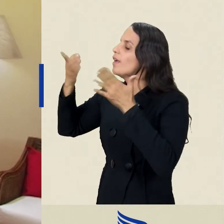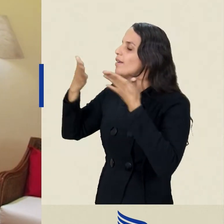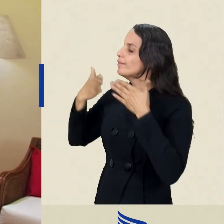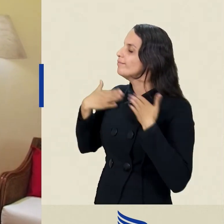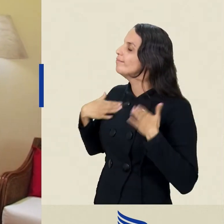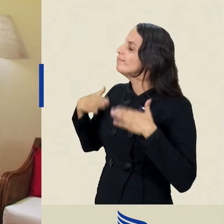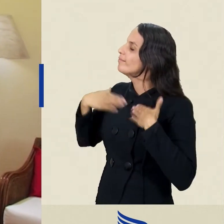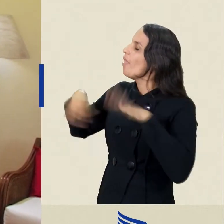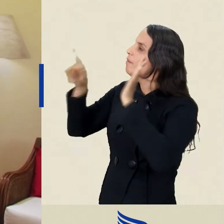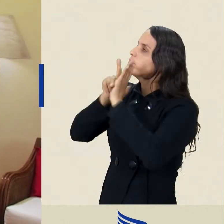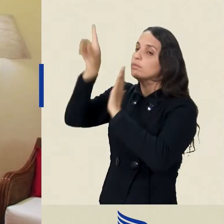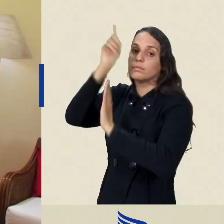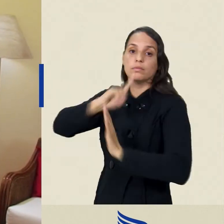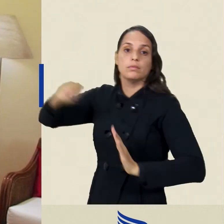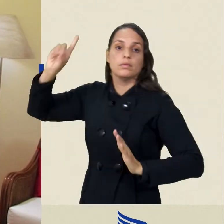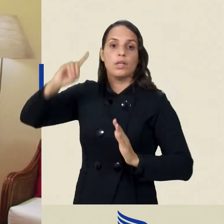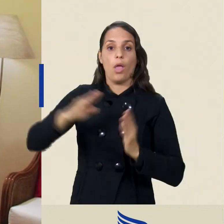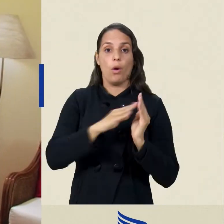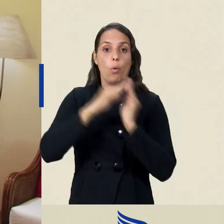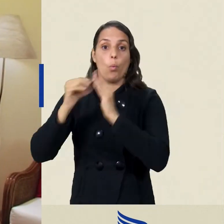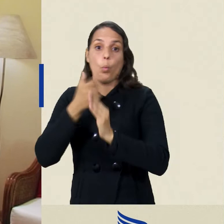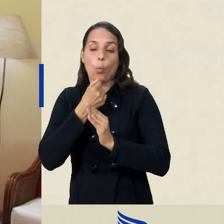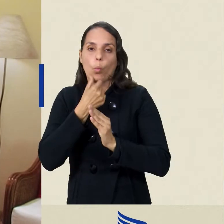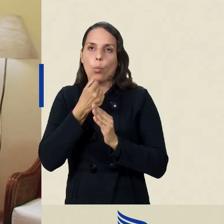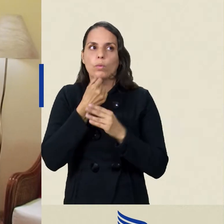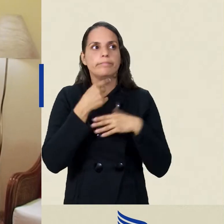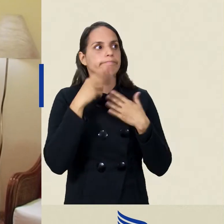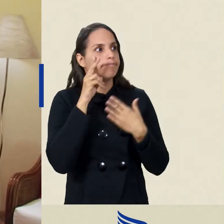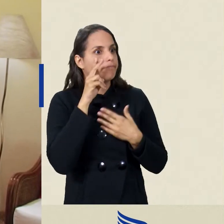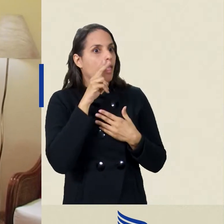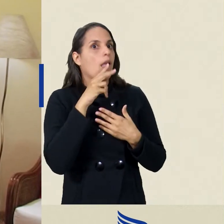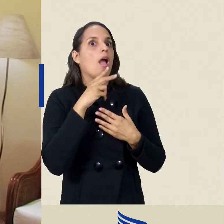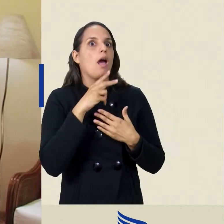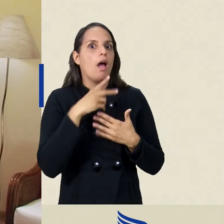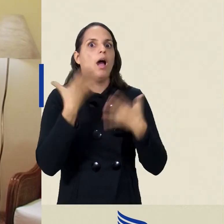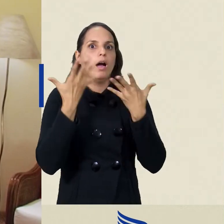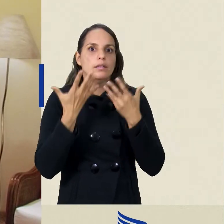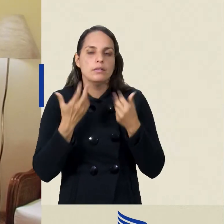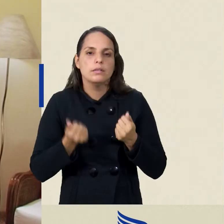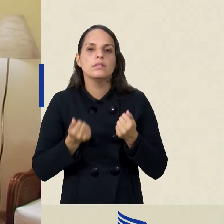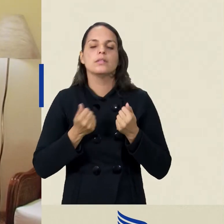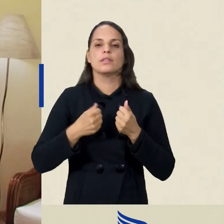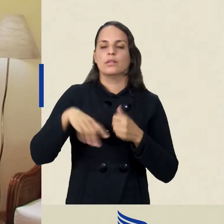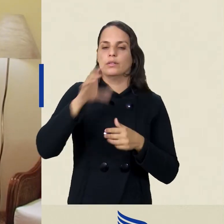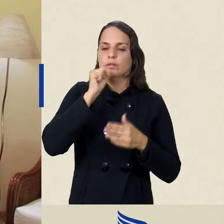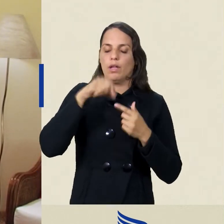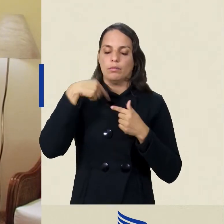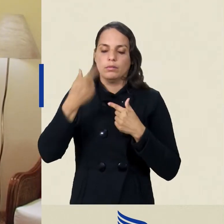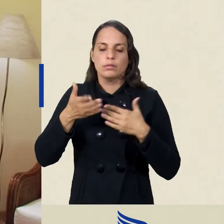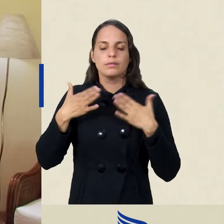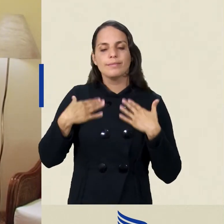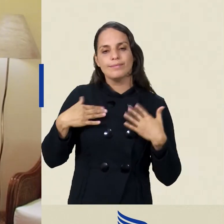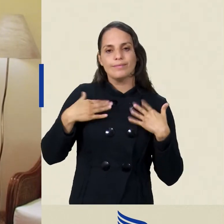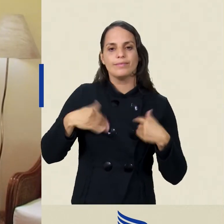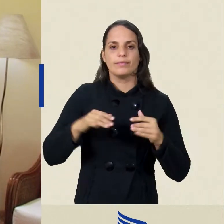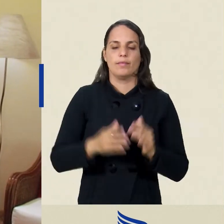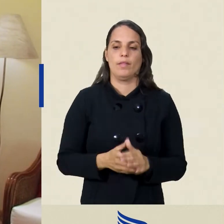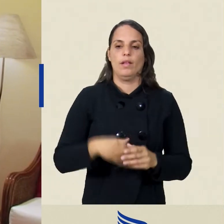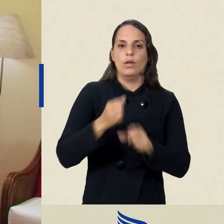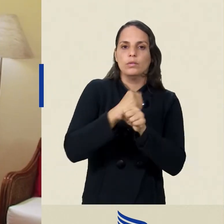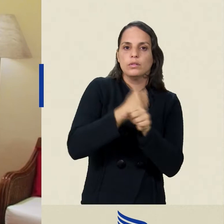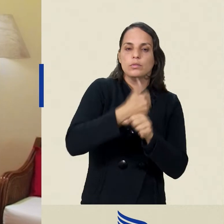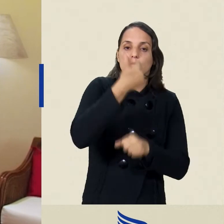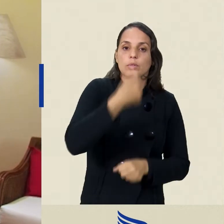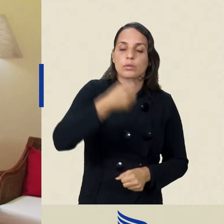Deus. Seu vizinho, convencido da verdade, observou o sábado seguinte. Em 1846,